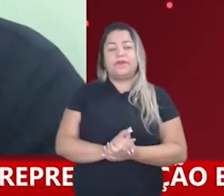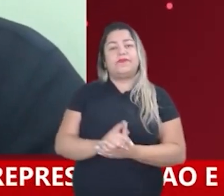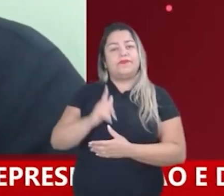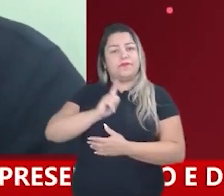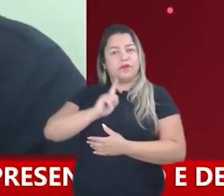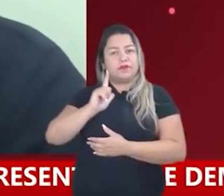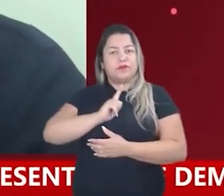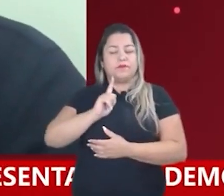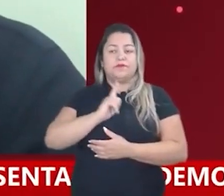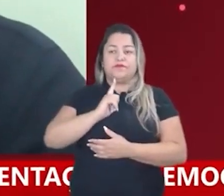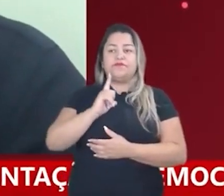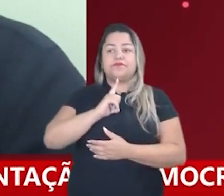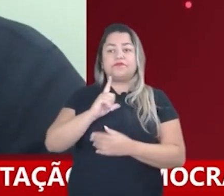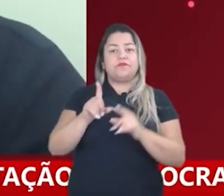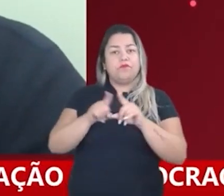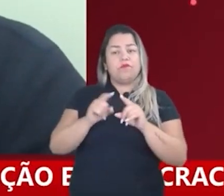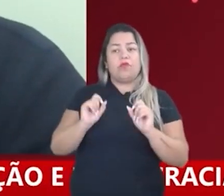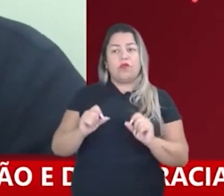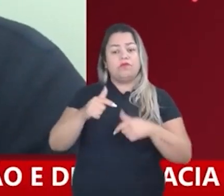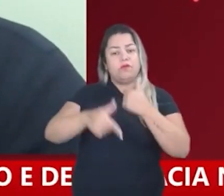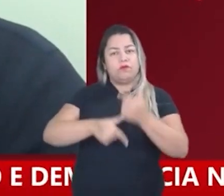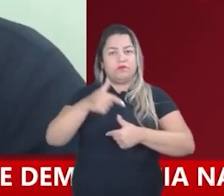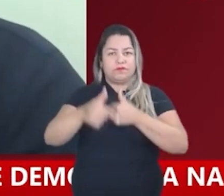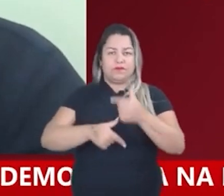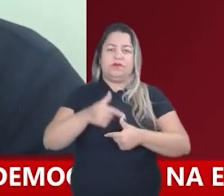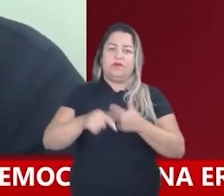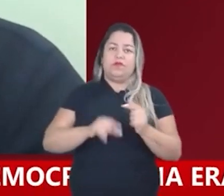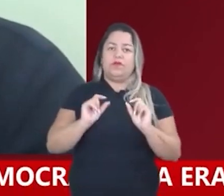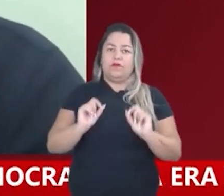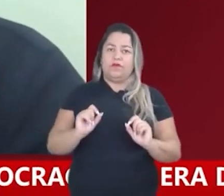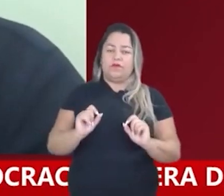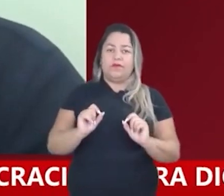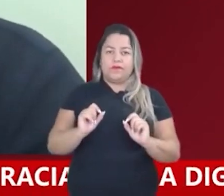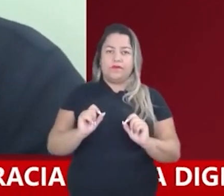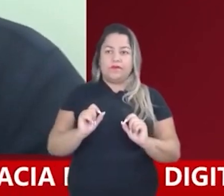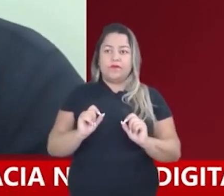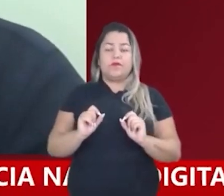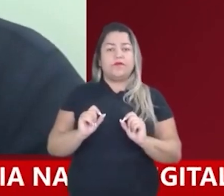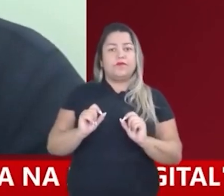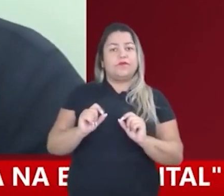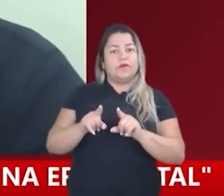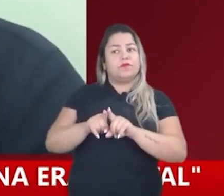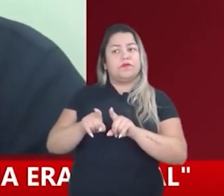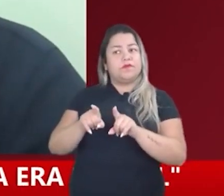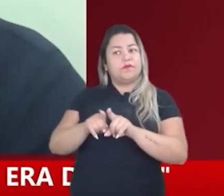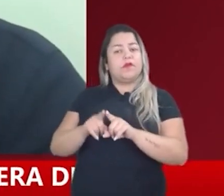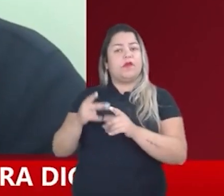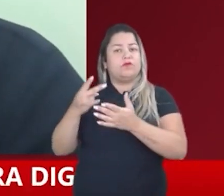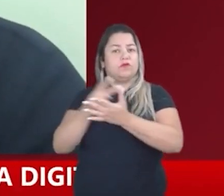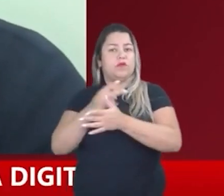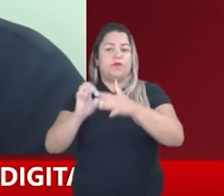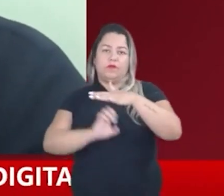que tratar. Eu tenho trabalhado com a seguinte hipótese: esses algoritmos vindos